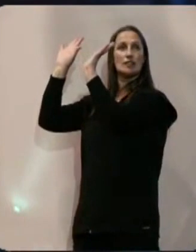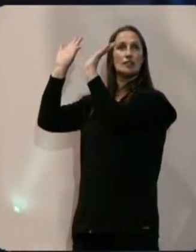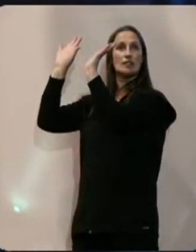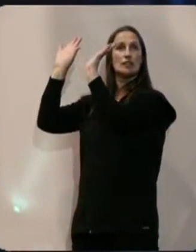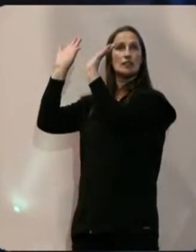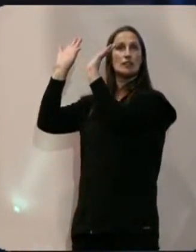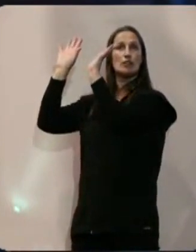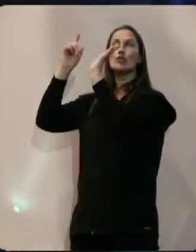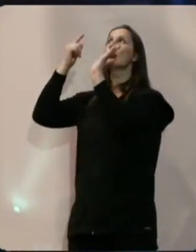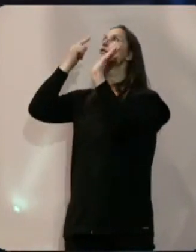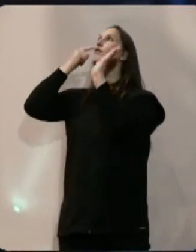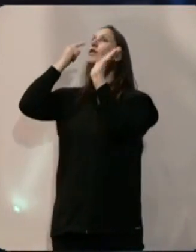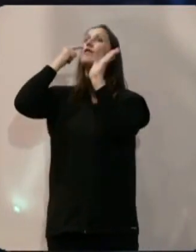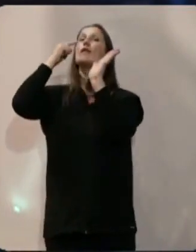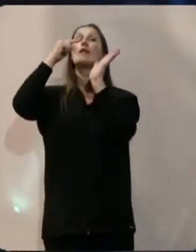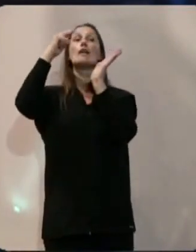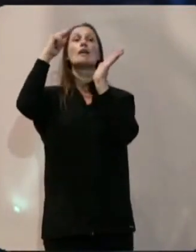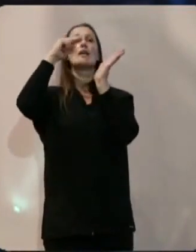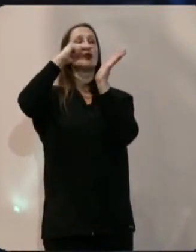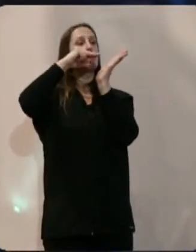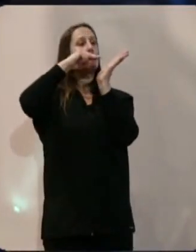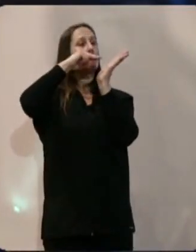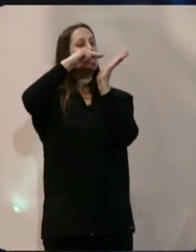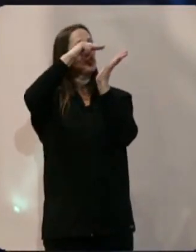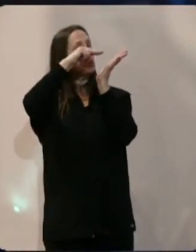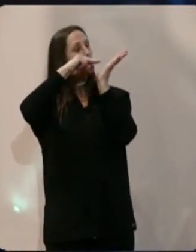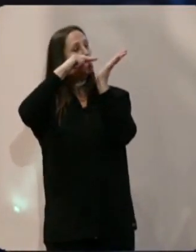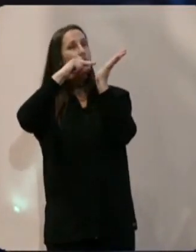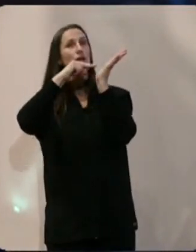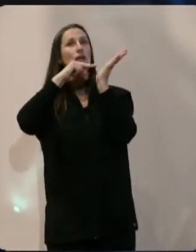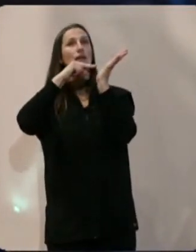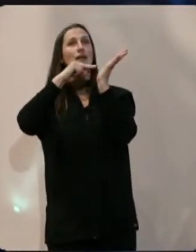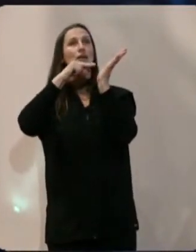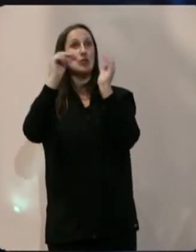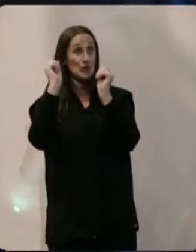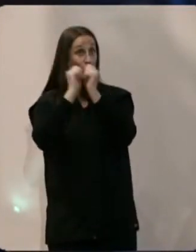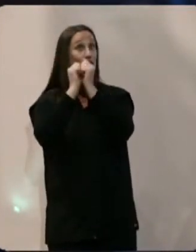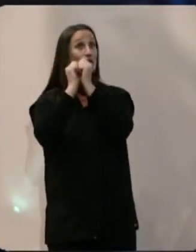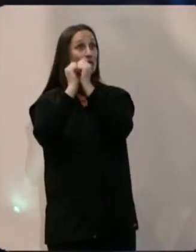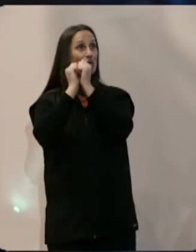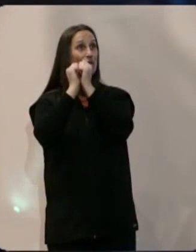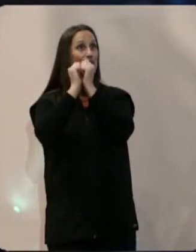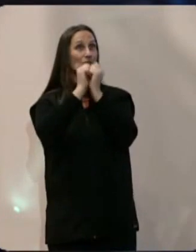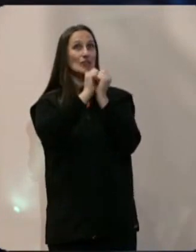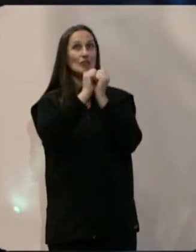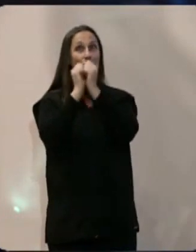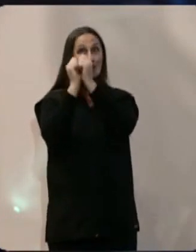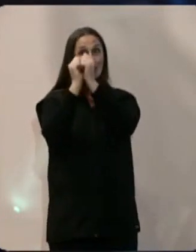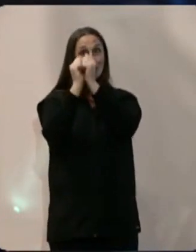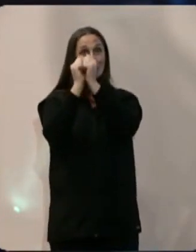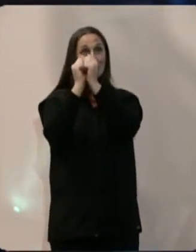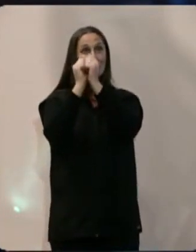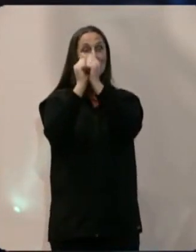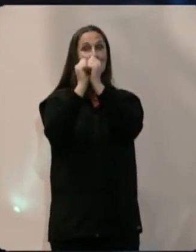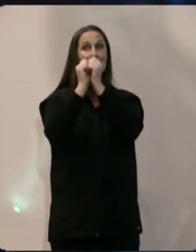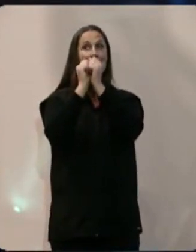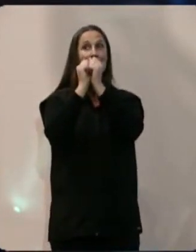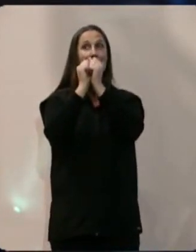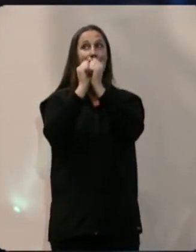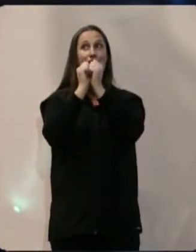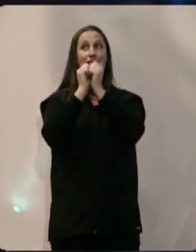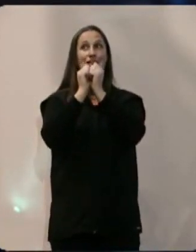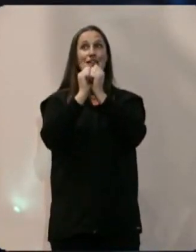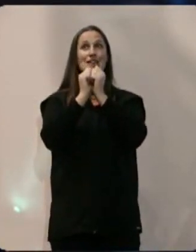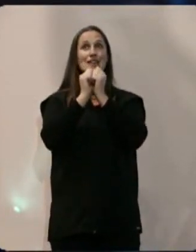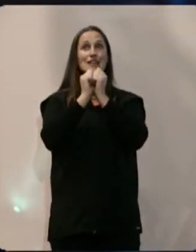Deixa eu ver como é que está a palma da sua mão. Você permanece em mim. Você está deixando a minha palavra transformar a tua